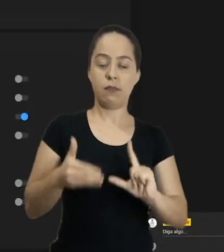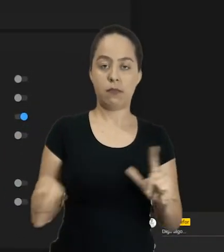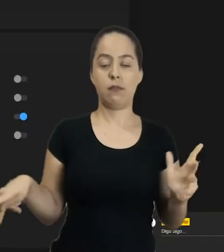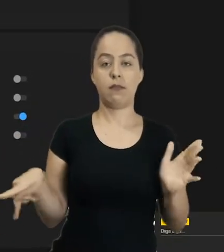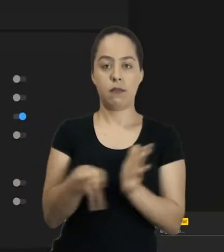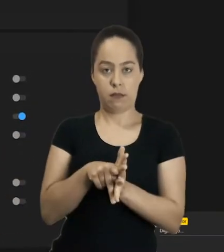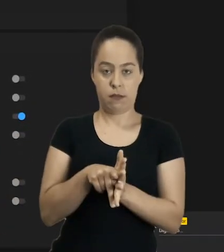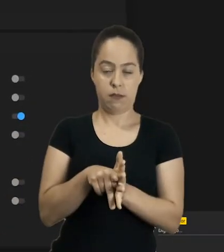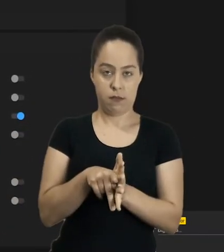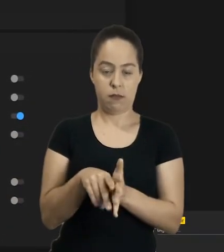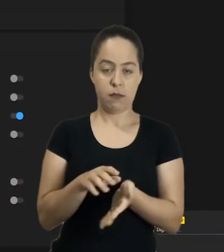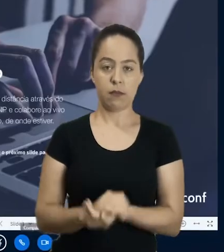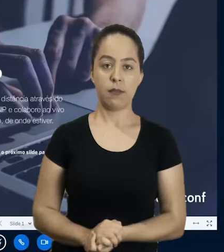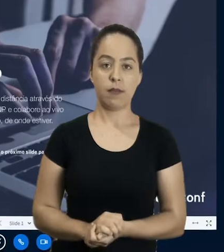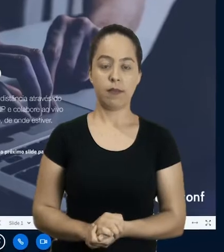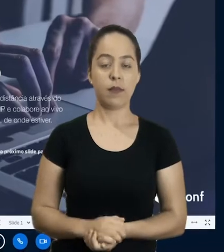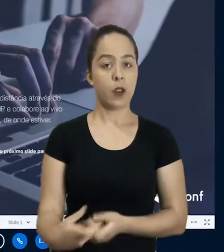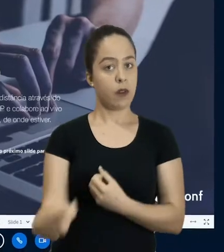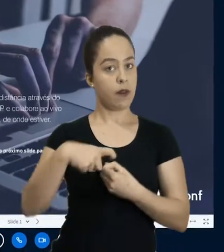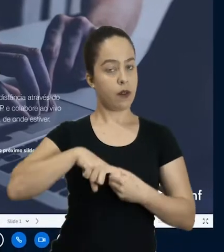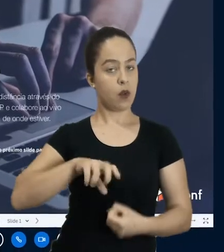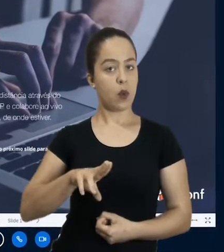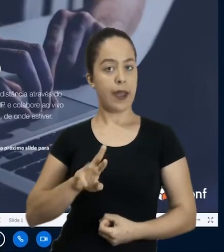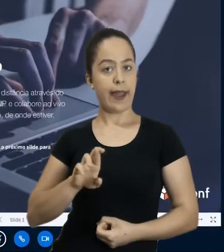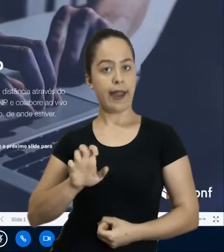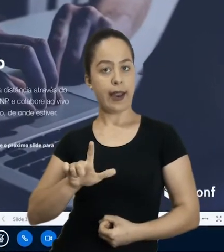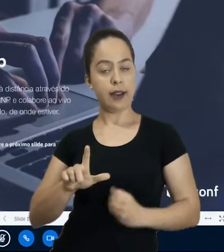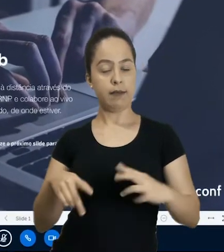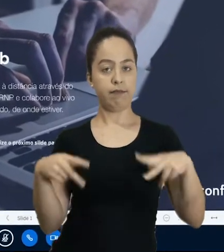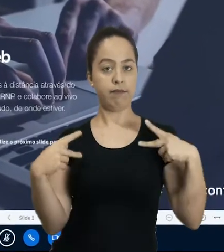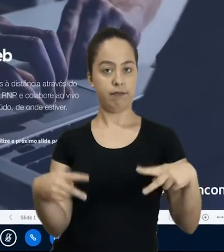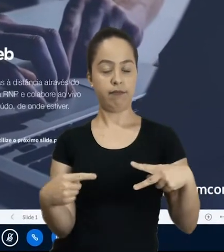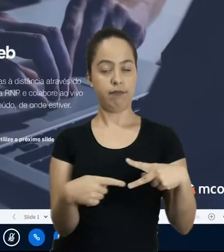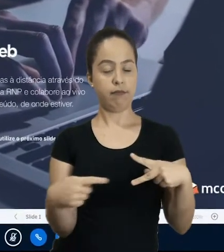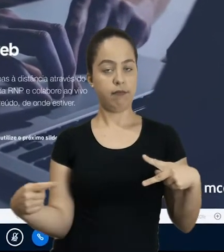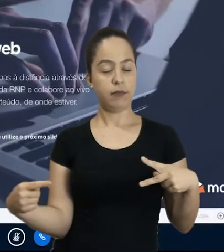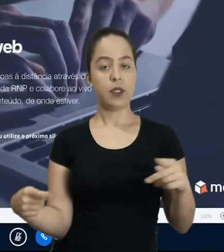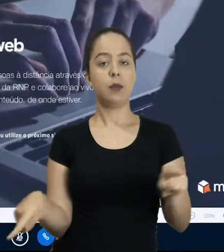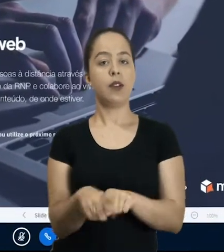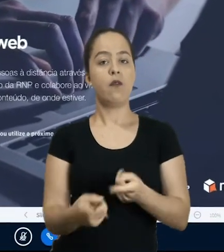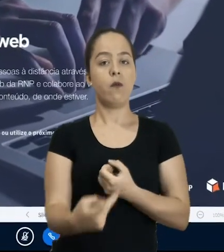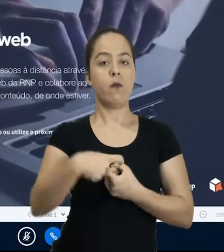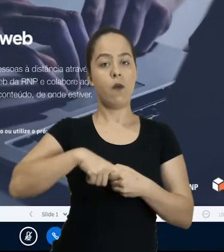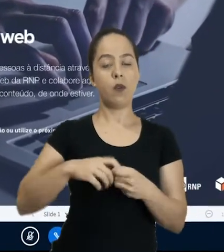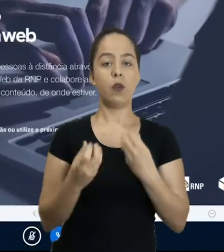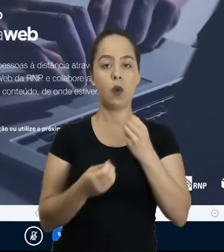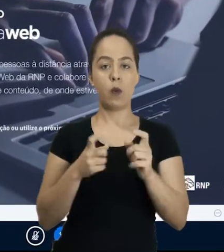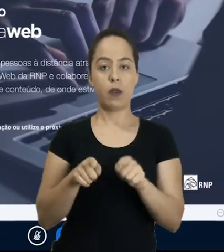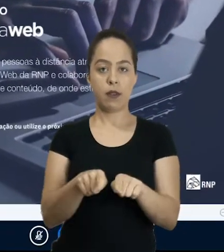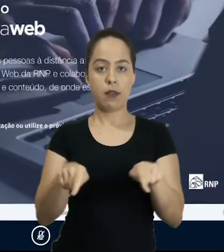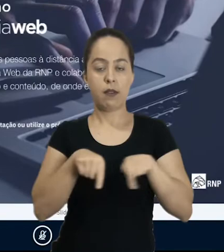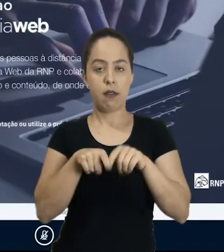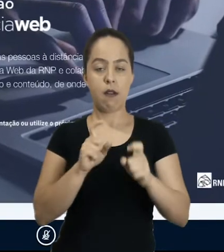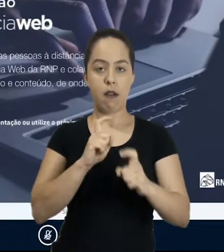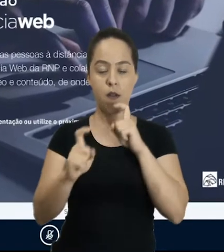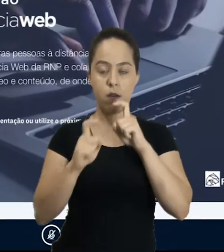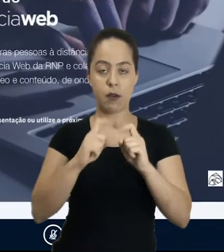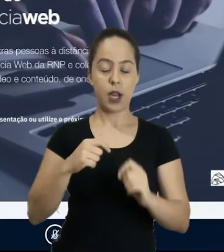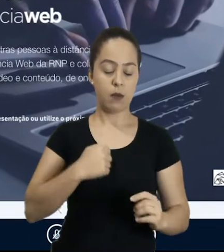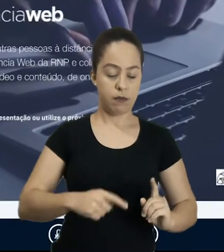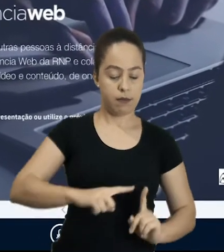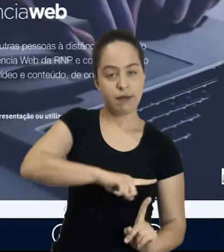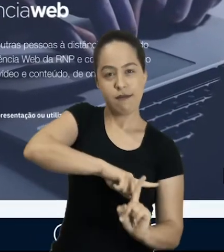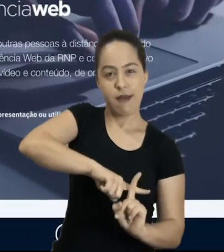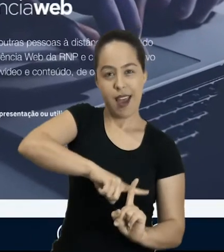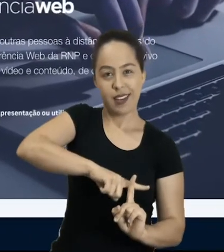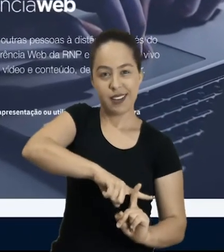URL primeiro. Vou voltar aqui na sala aqui da nossa reunião. Vou clicar aqui